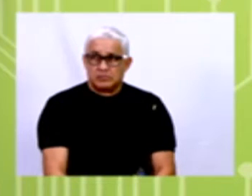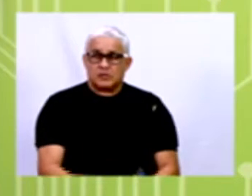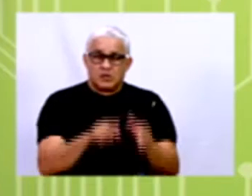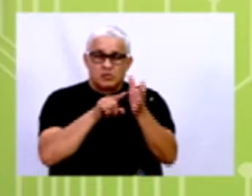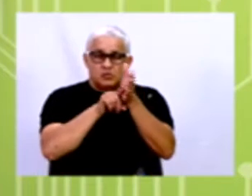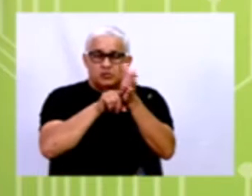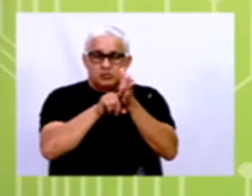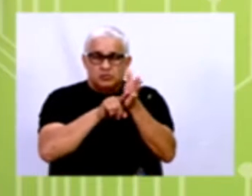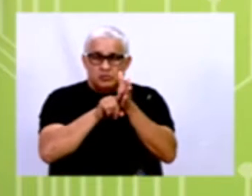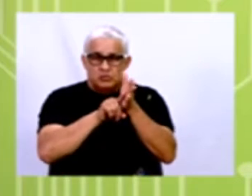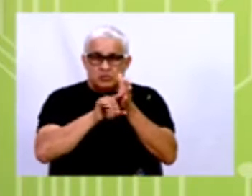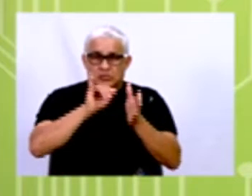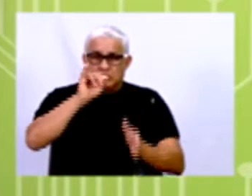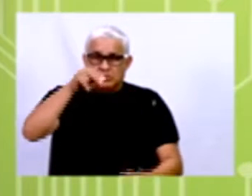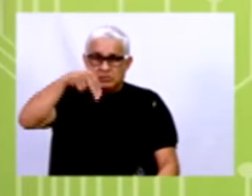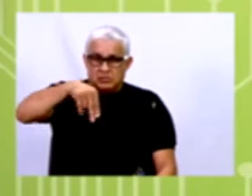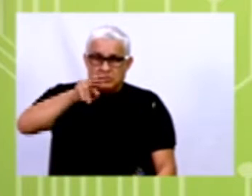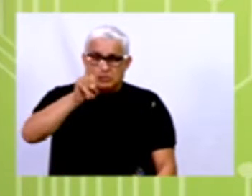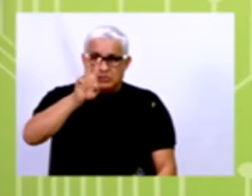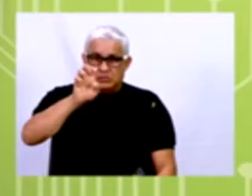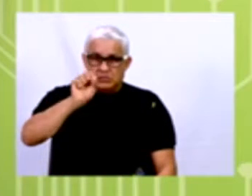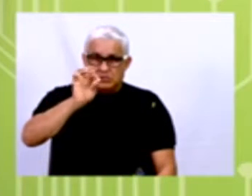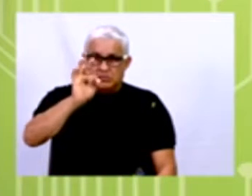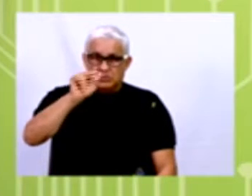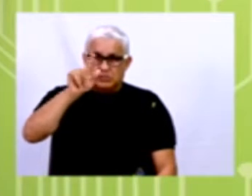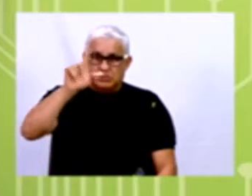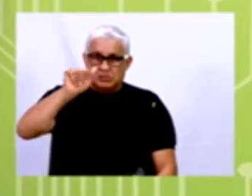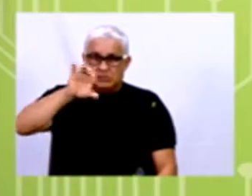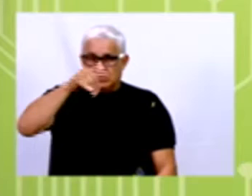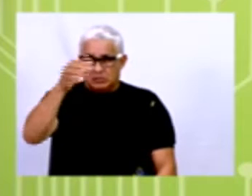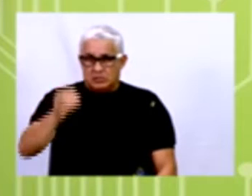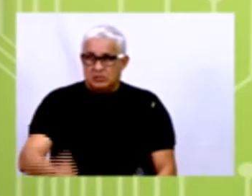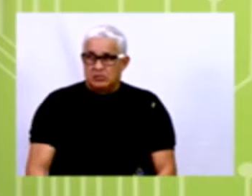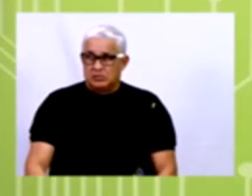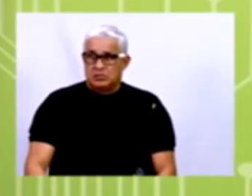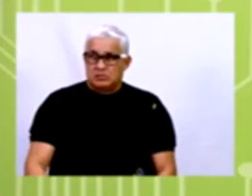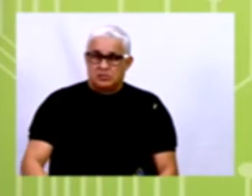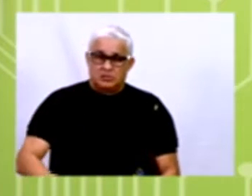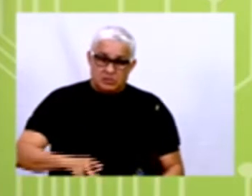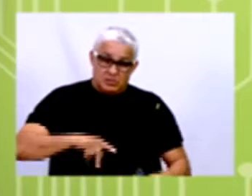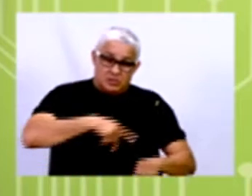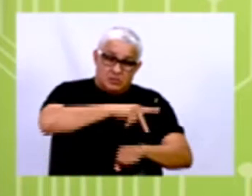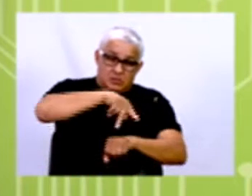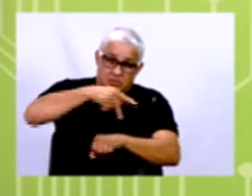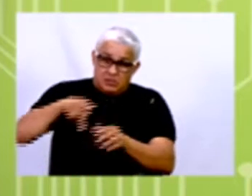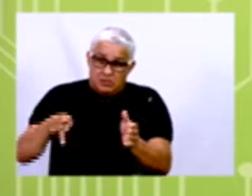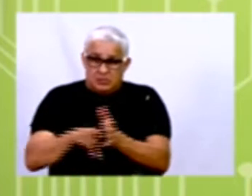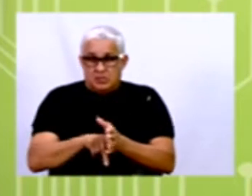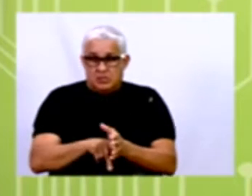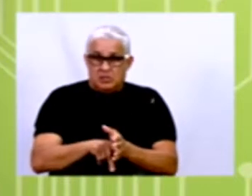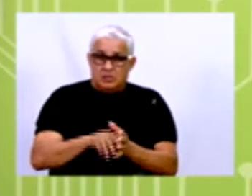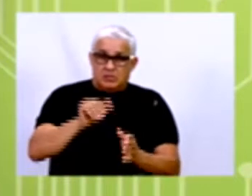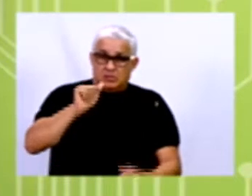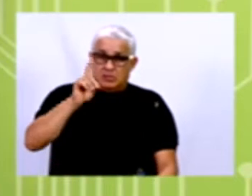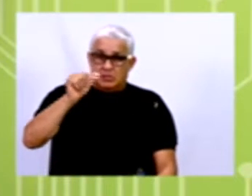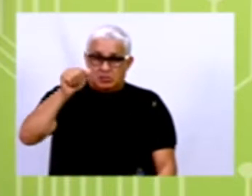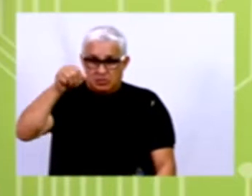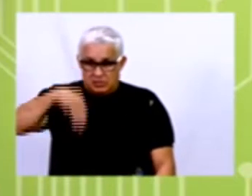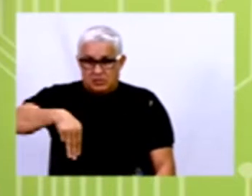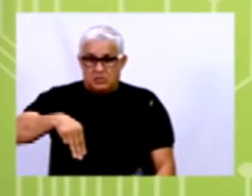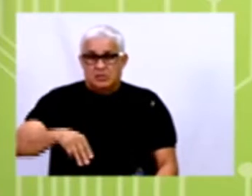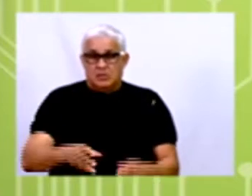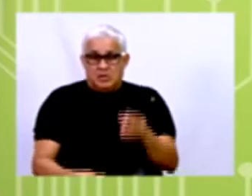uma investigação da riqueza, das causas e da riqueza das nações. Nessa obra, o Adam Smith conseguiu